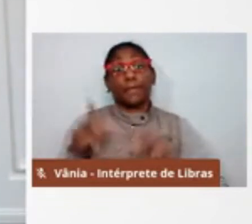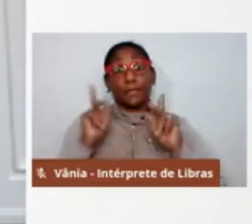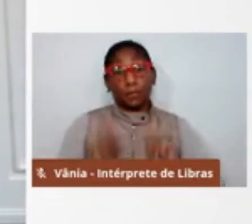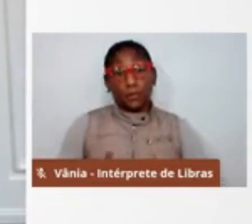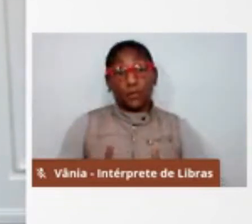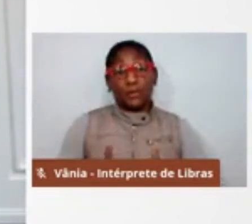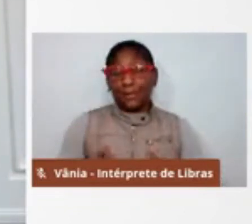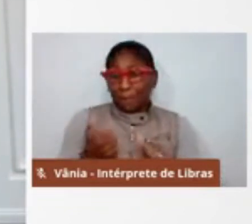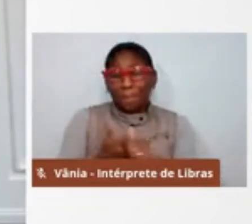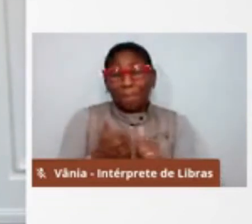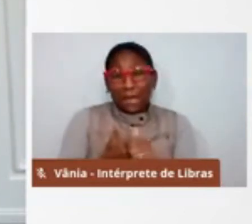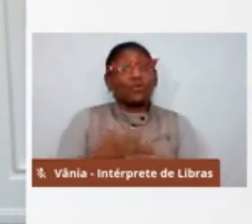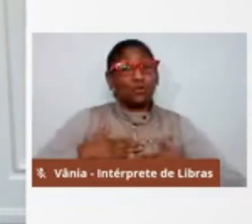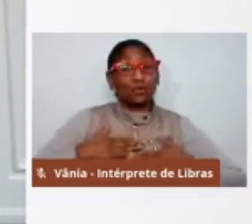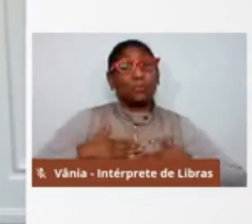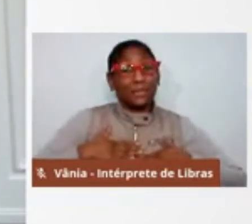meu redor aqui,